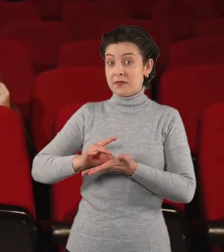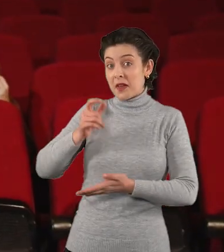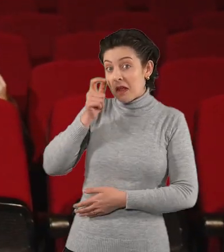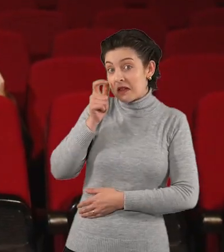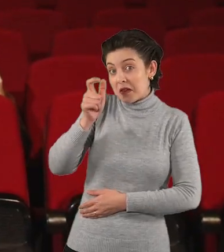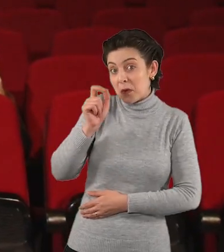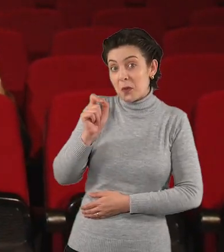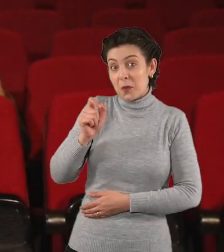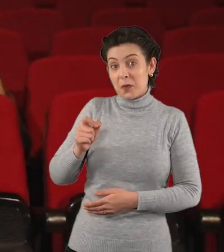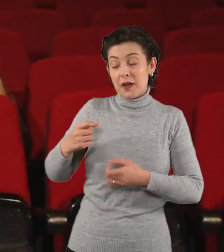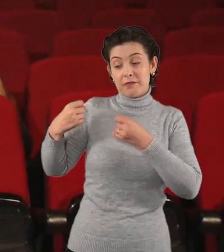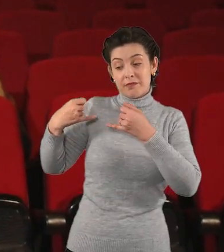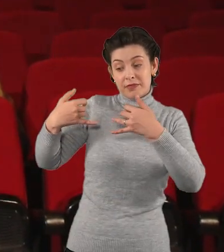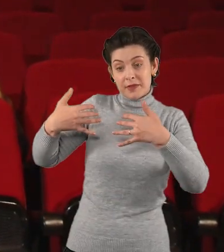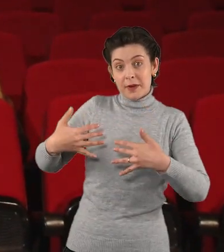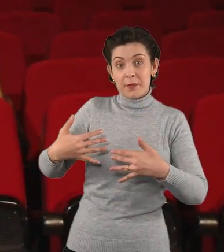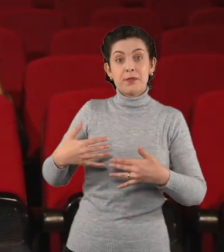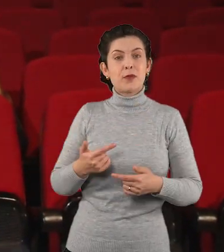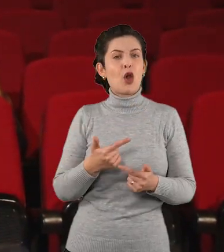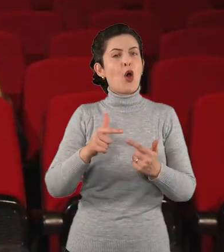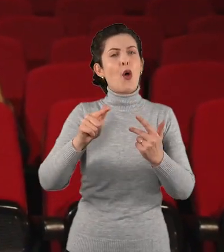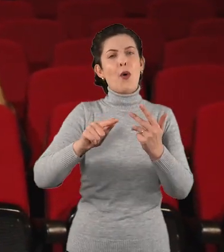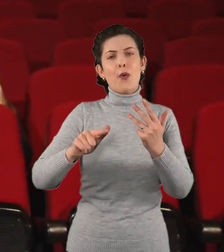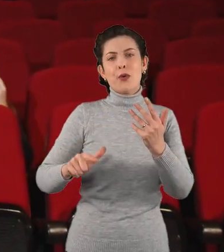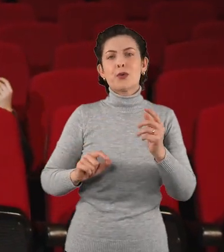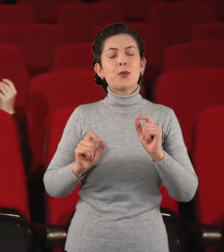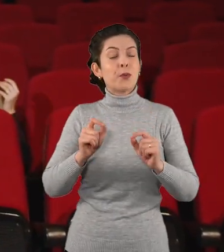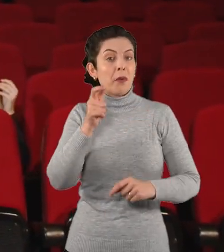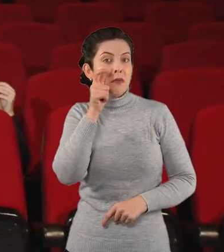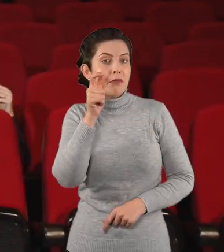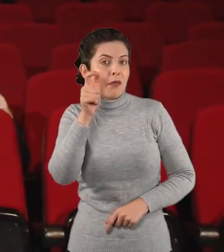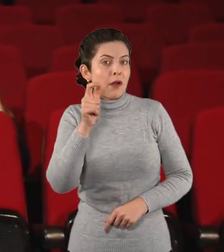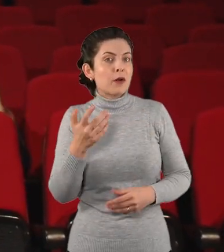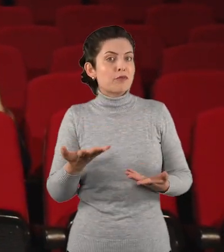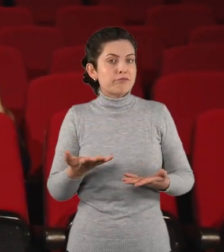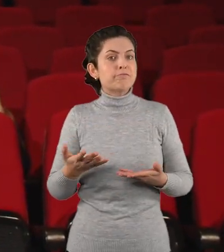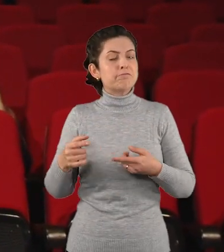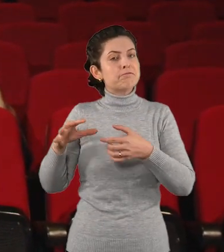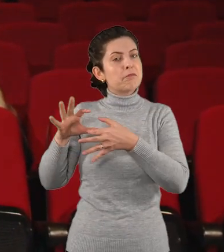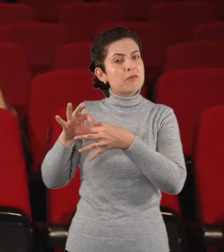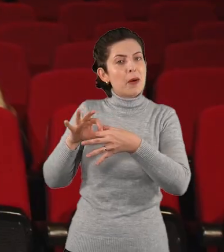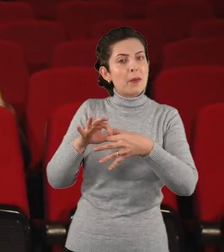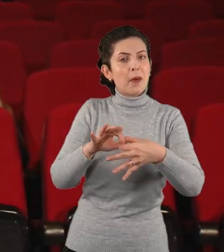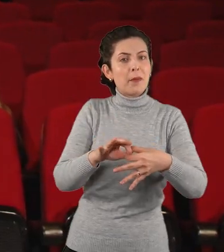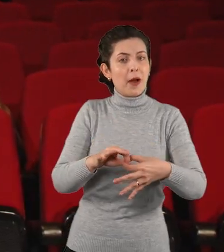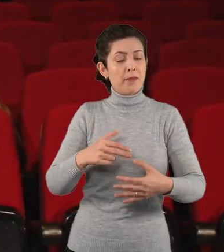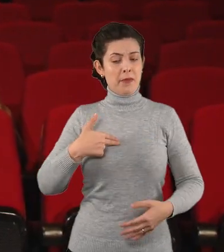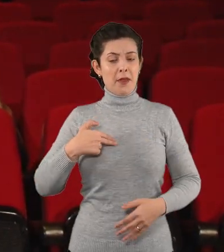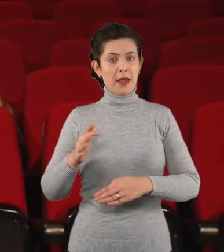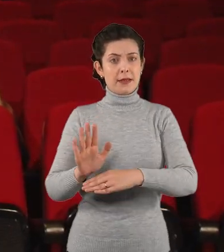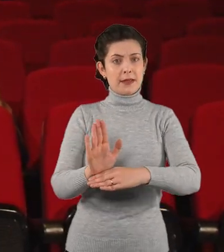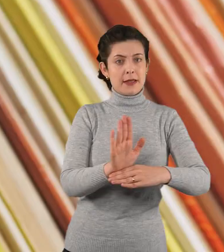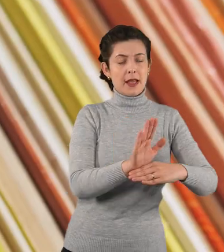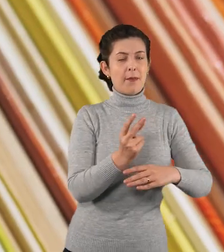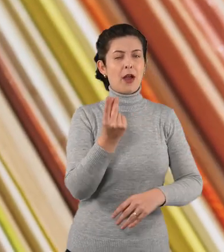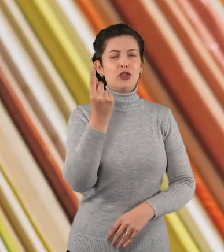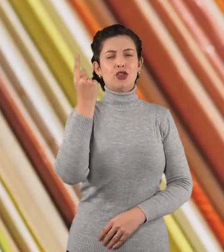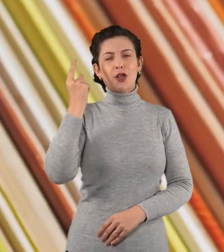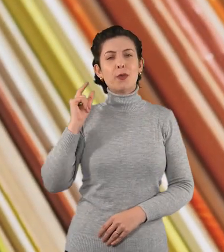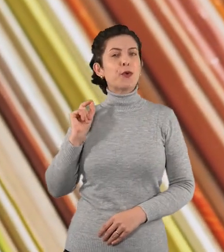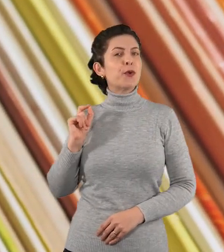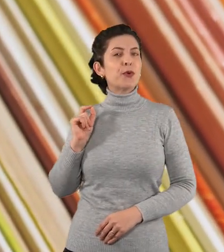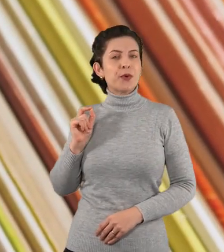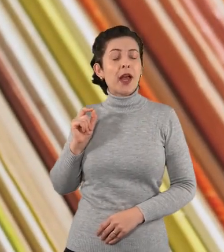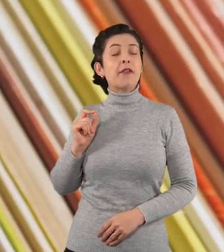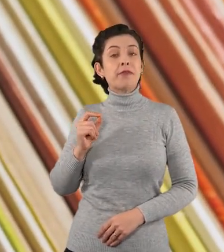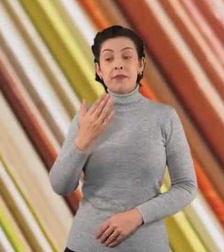Além desse fato interessante que falamos agora, existem outras situações interessantes que permeiam os cinemas em São Borja. Antigamente